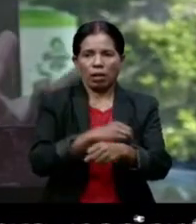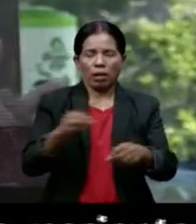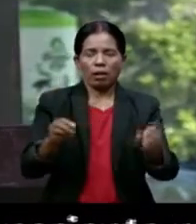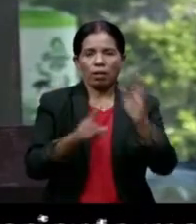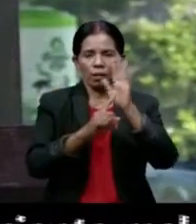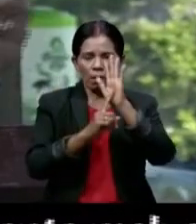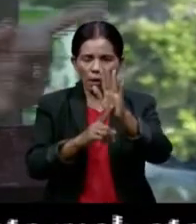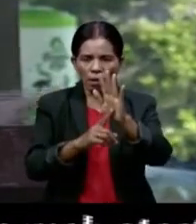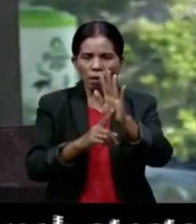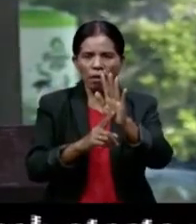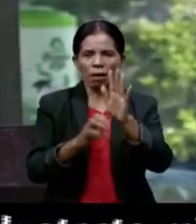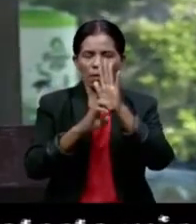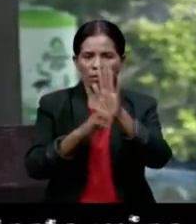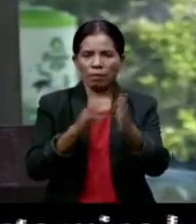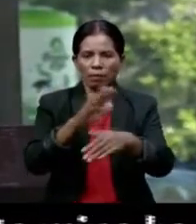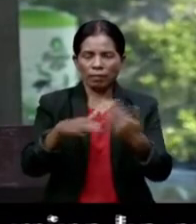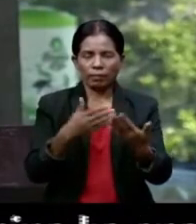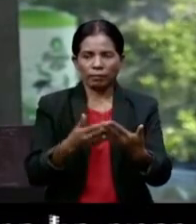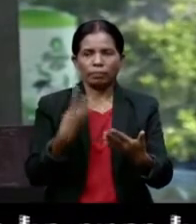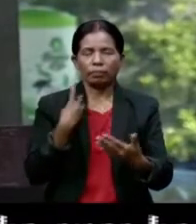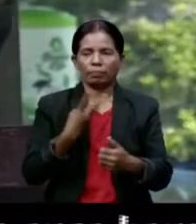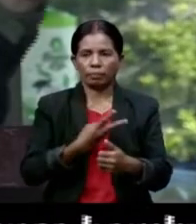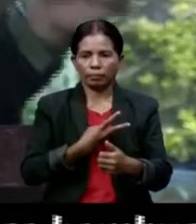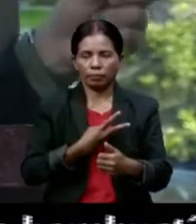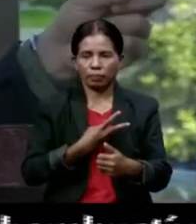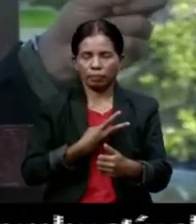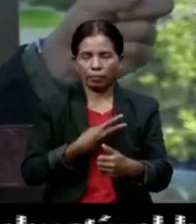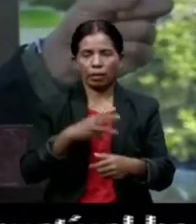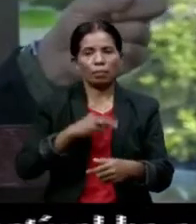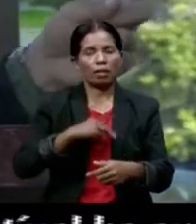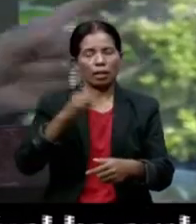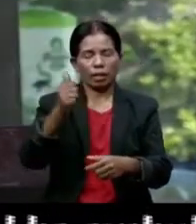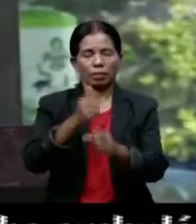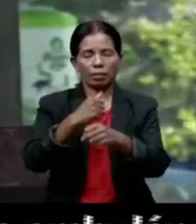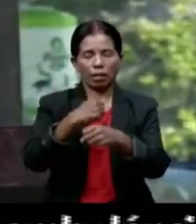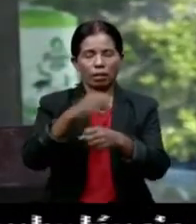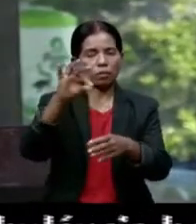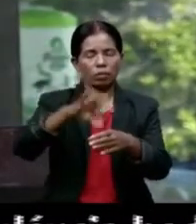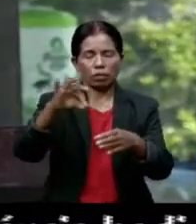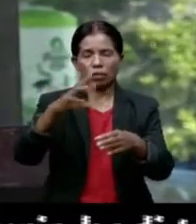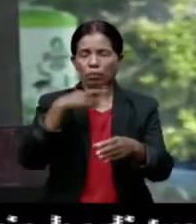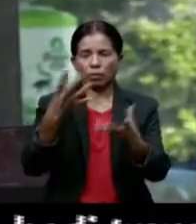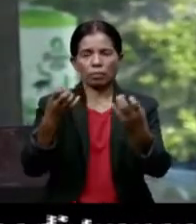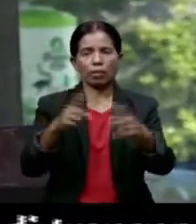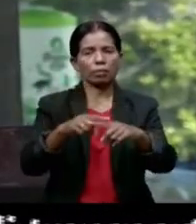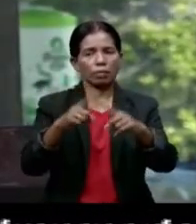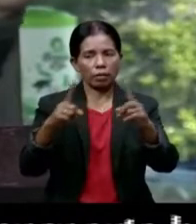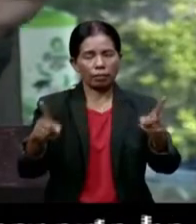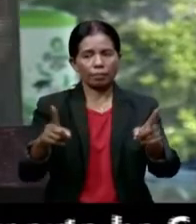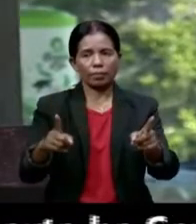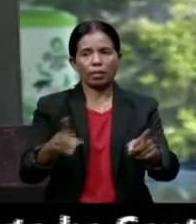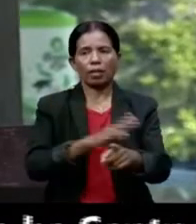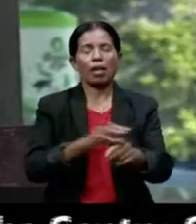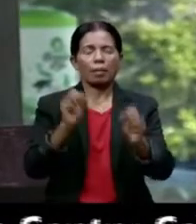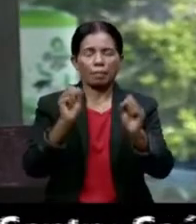re, itala Timor Laran toma kata turu kata Lozi te maliana ma bele purus makas. Ano tutu mos bele, los palos mos bele, ukusi mos